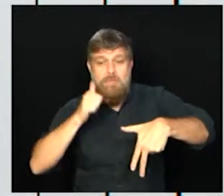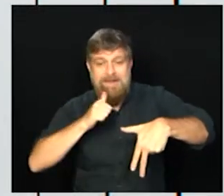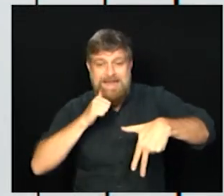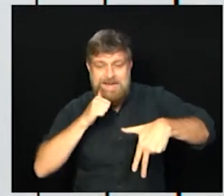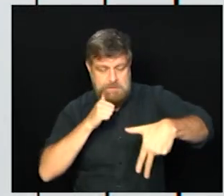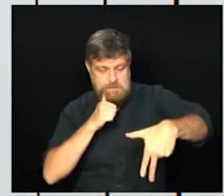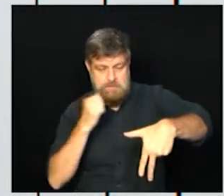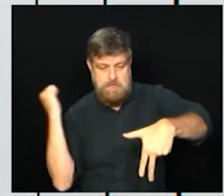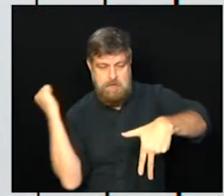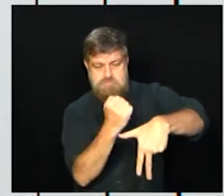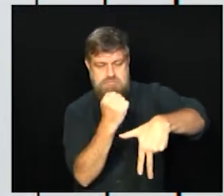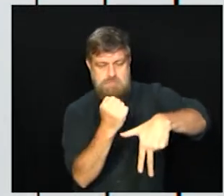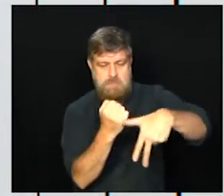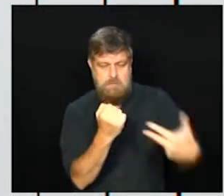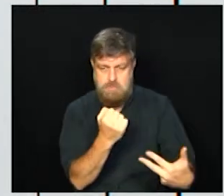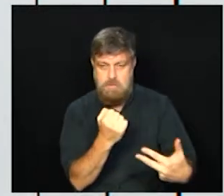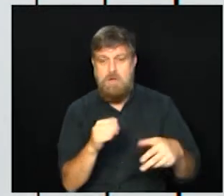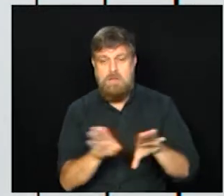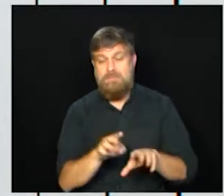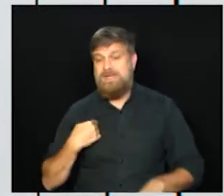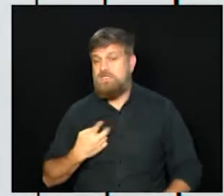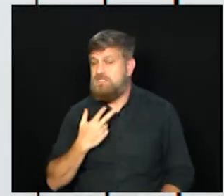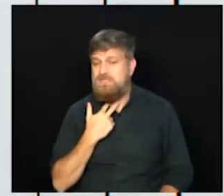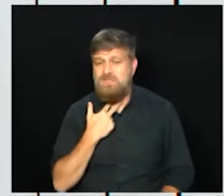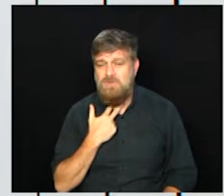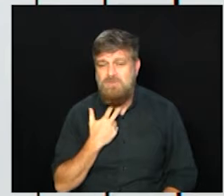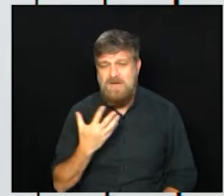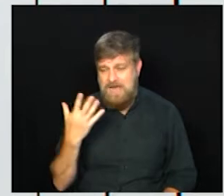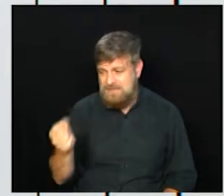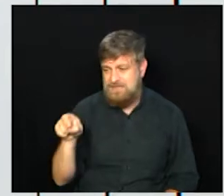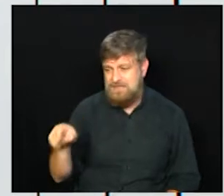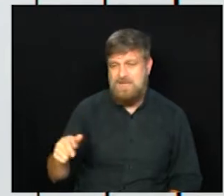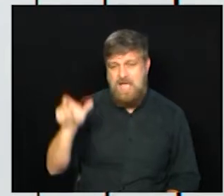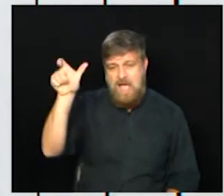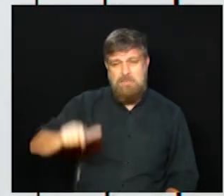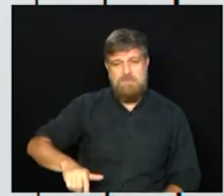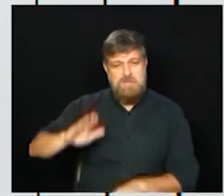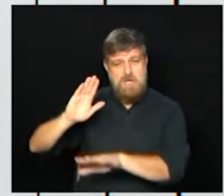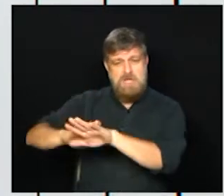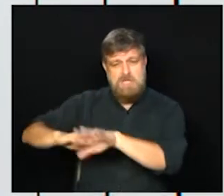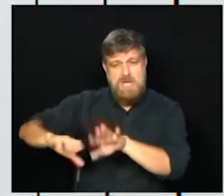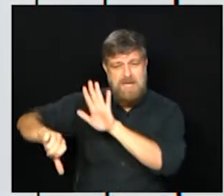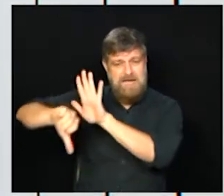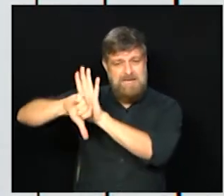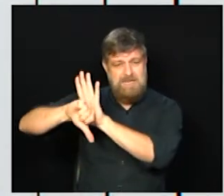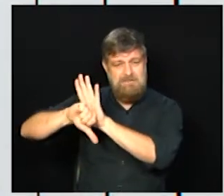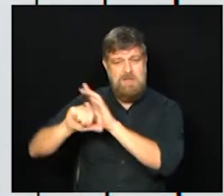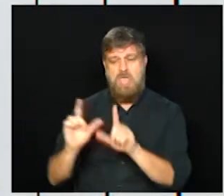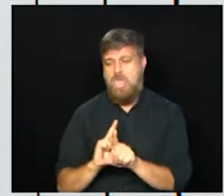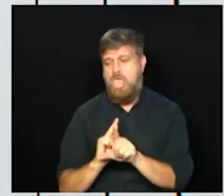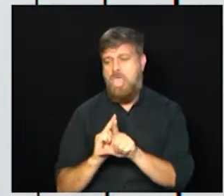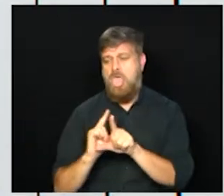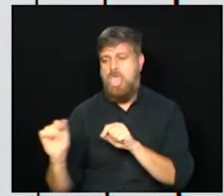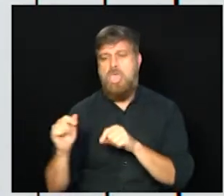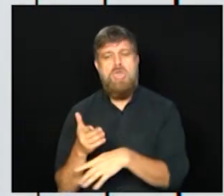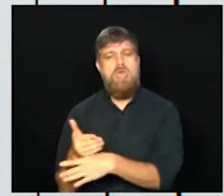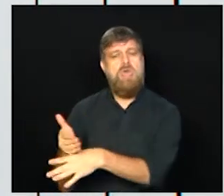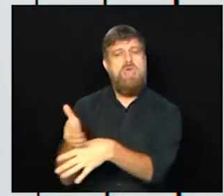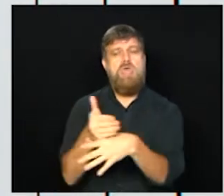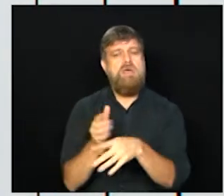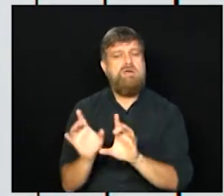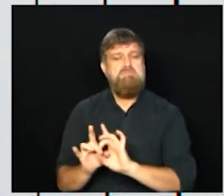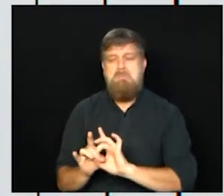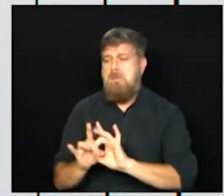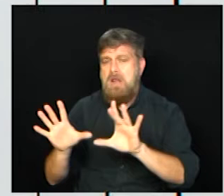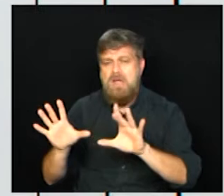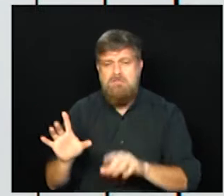foi fundamental para que a gente não deixasse que aquele agressor, simplesmente saísse impune. Tem,